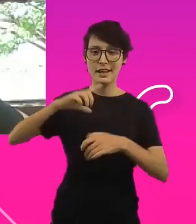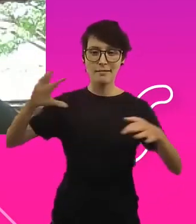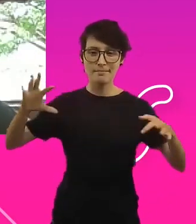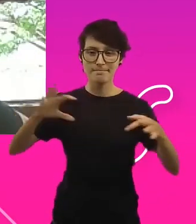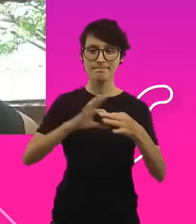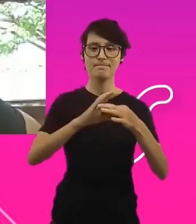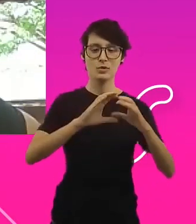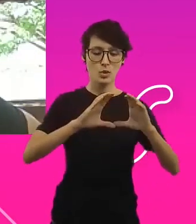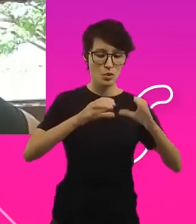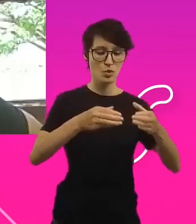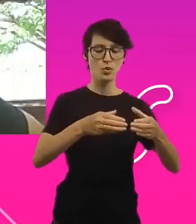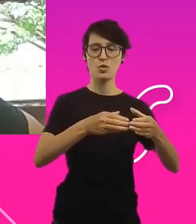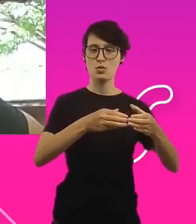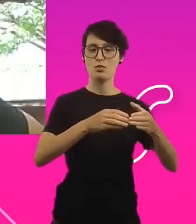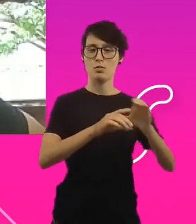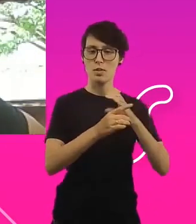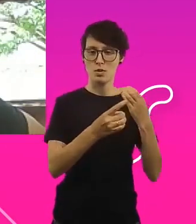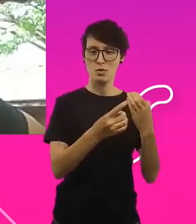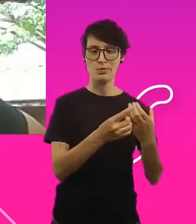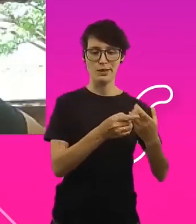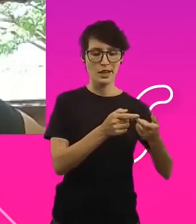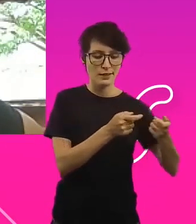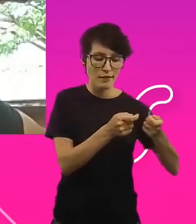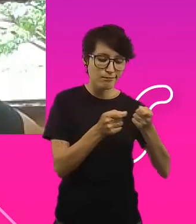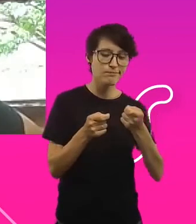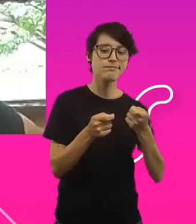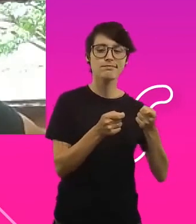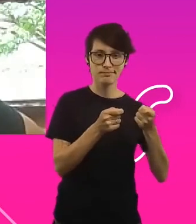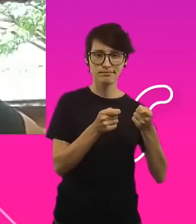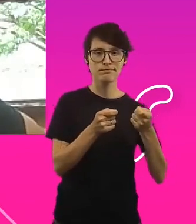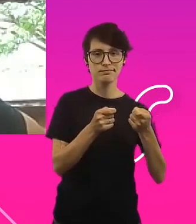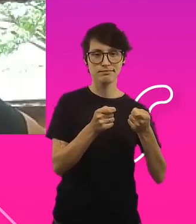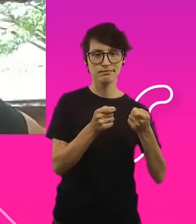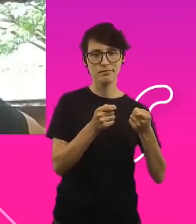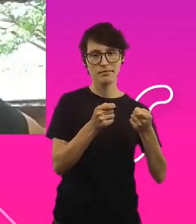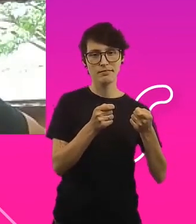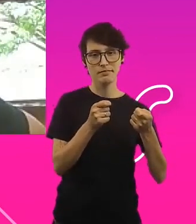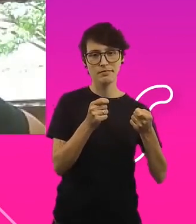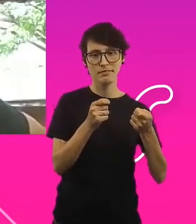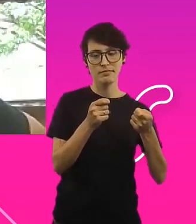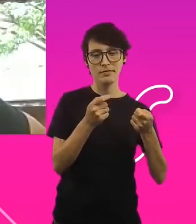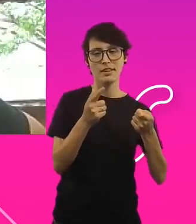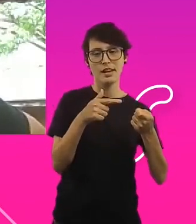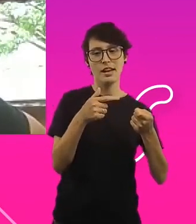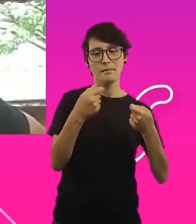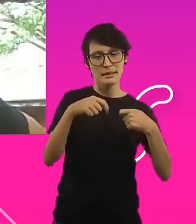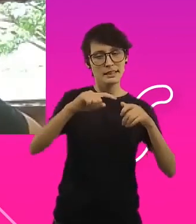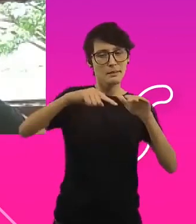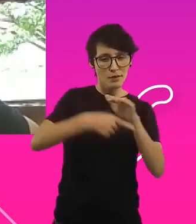governança comunitária. Então, é uma questão para aprofundar, né?